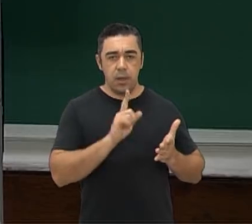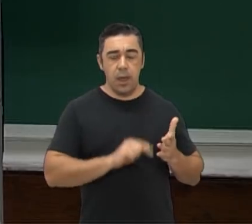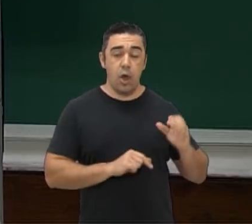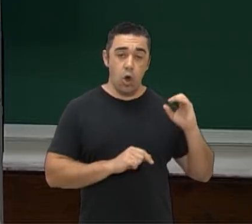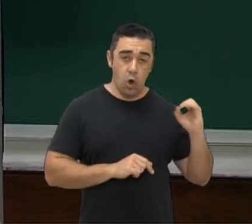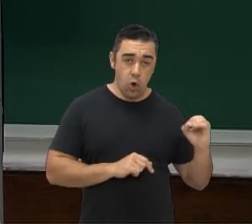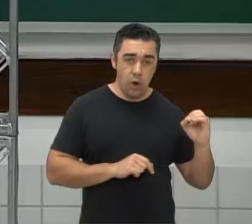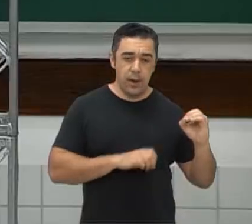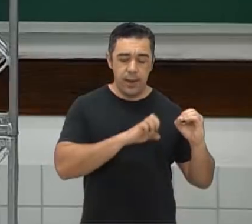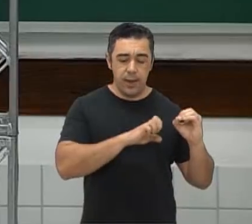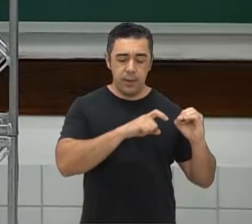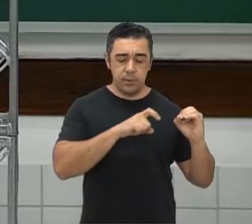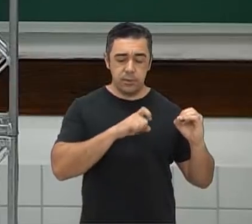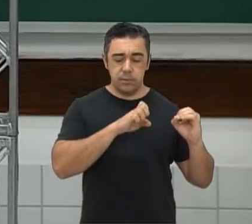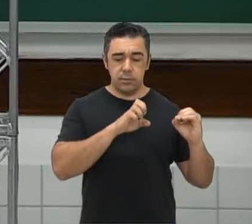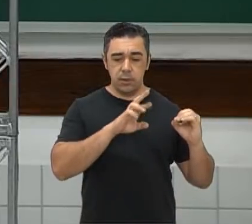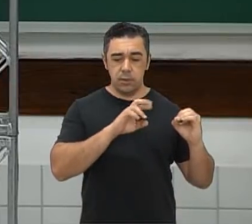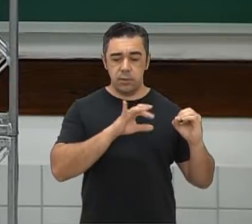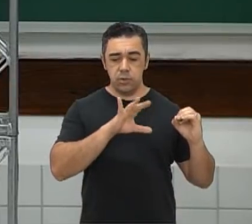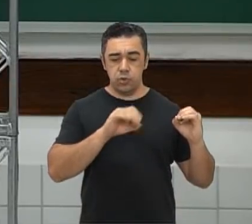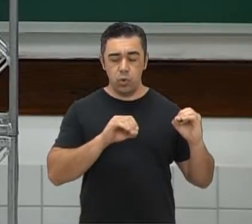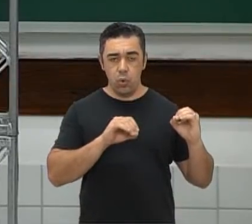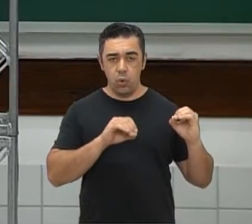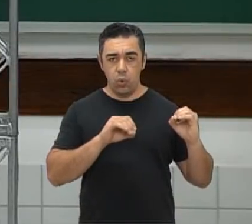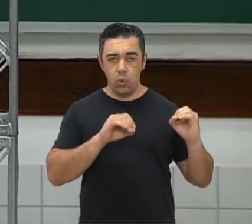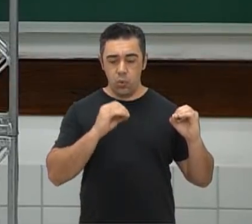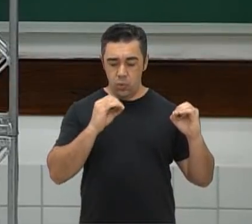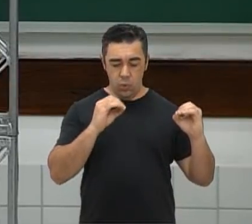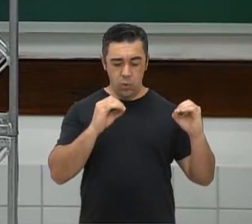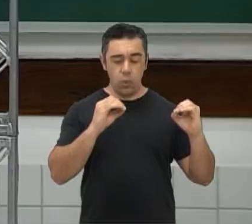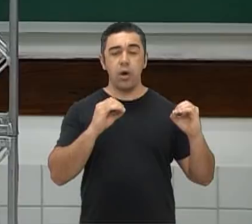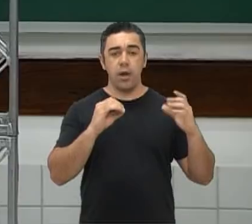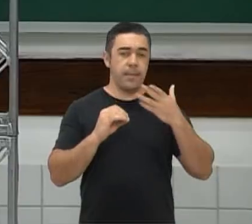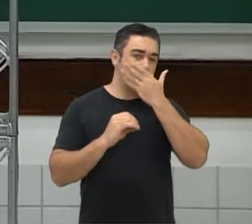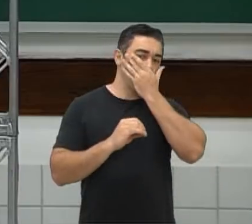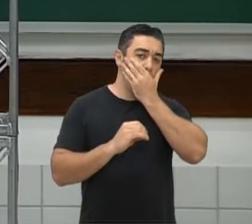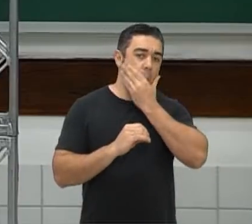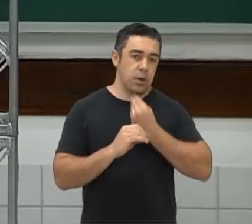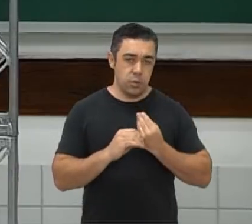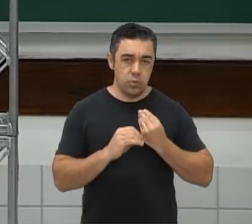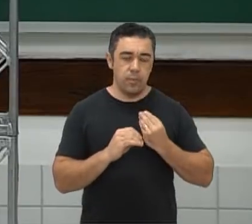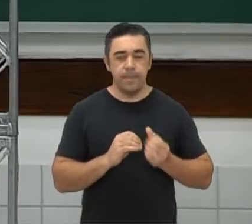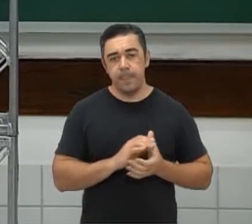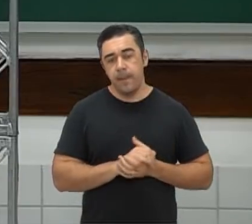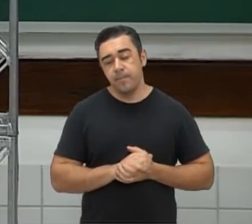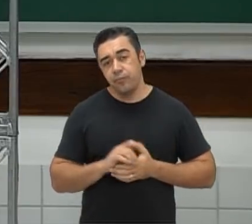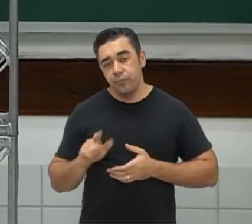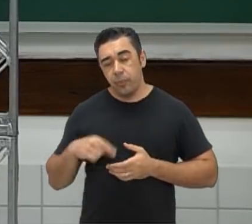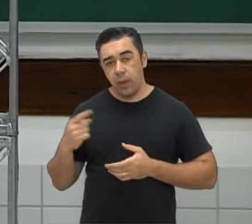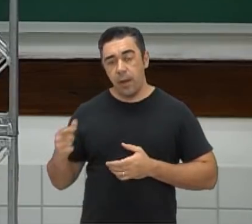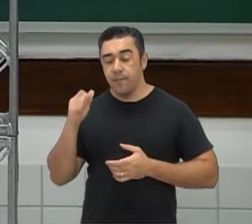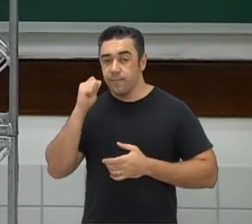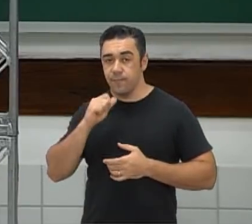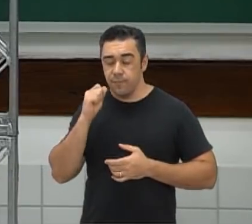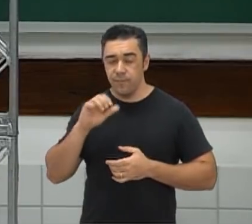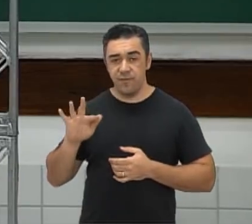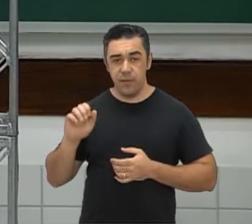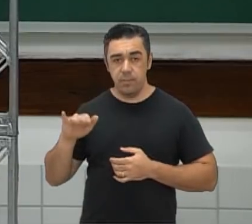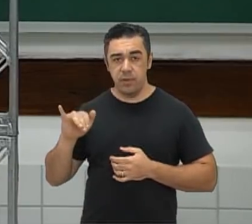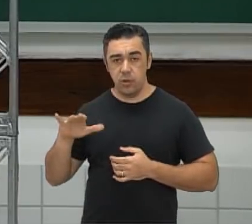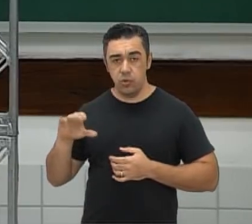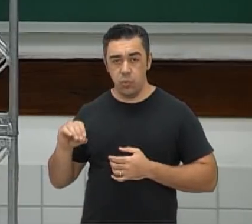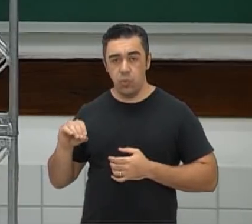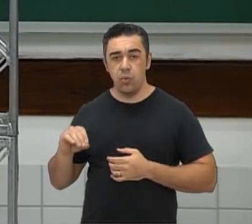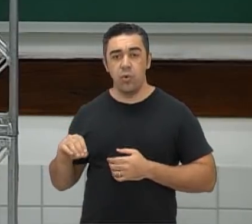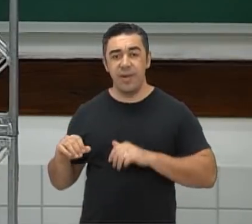disso? Porque eu consigo colocar o artigo definido o na frente. Né? Então, eu digo o exercício. Portanto, se